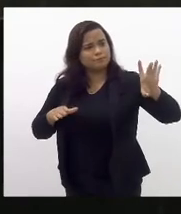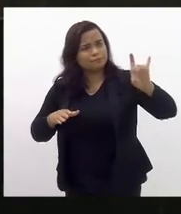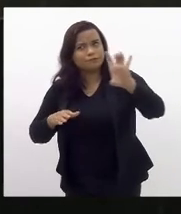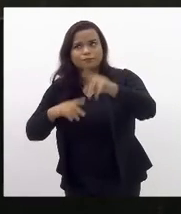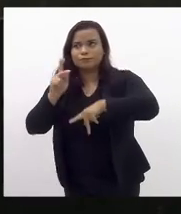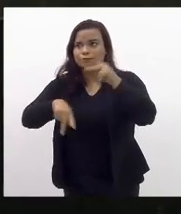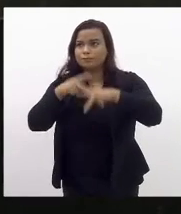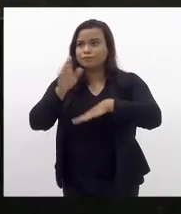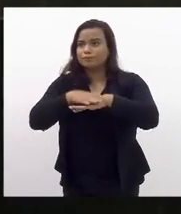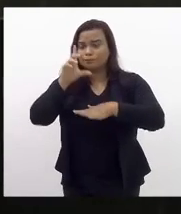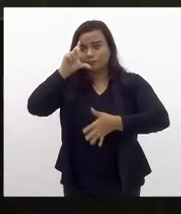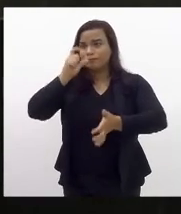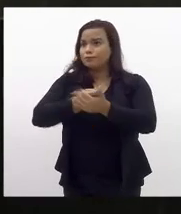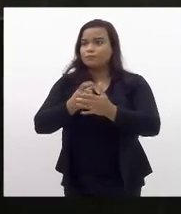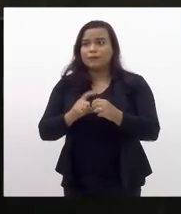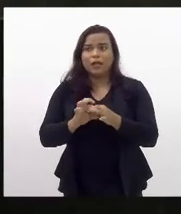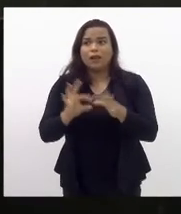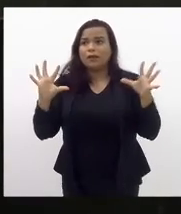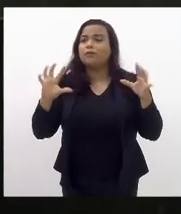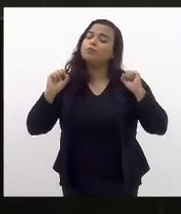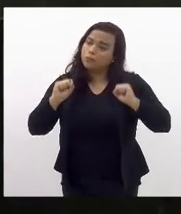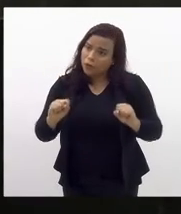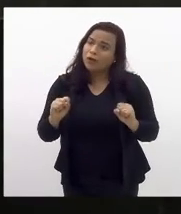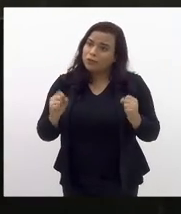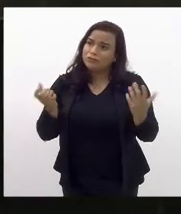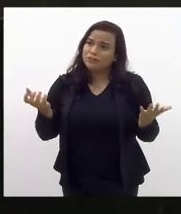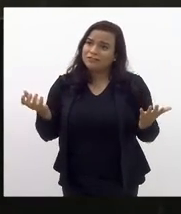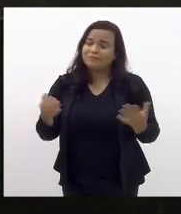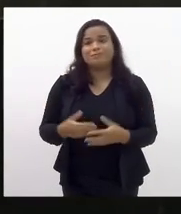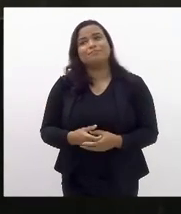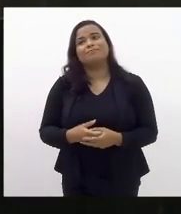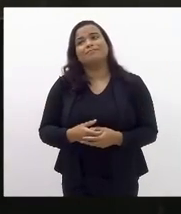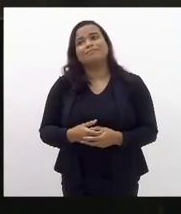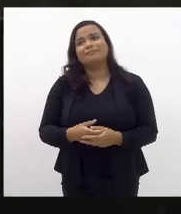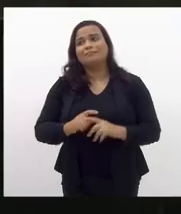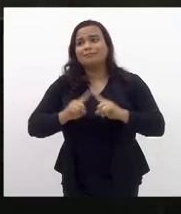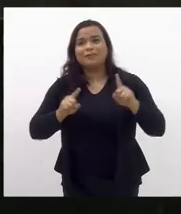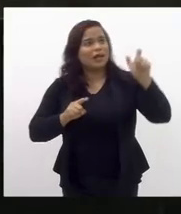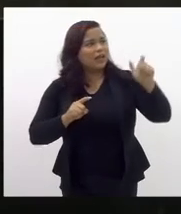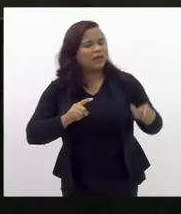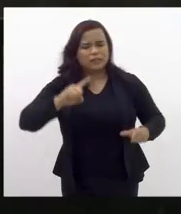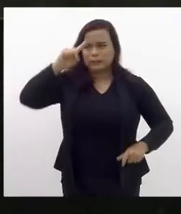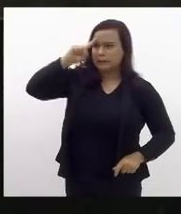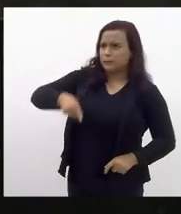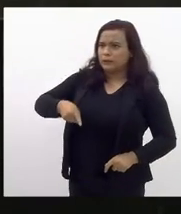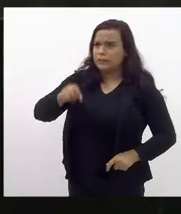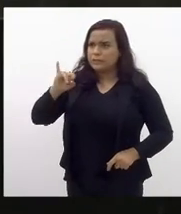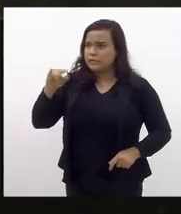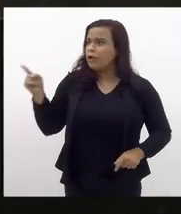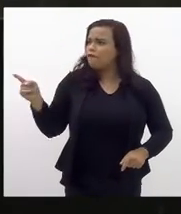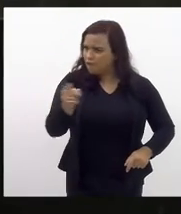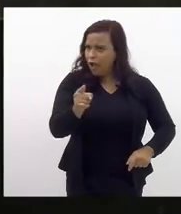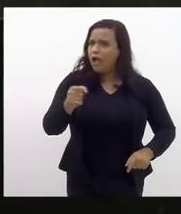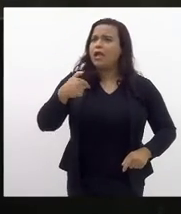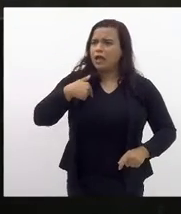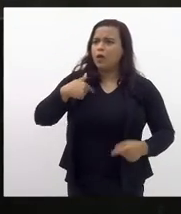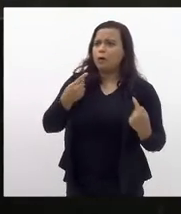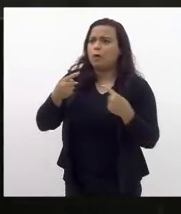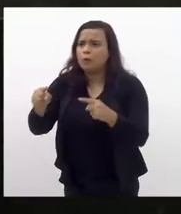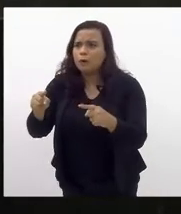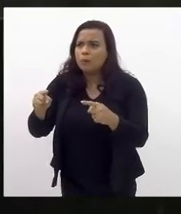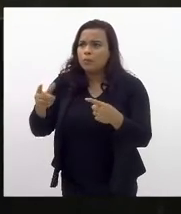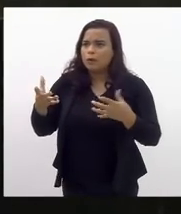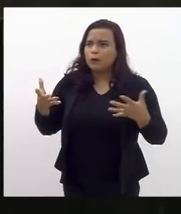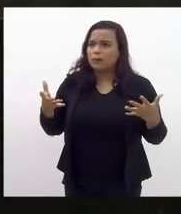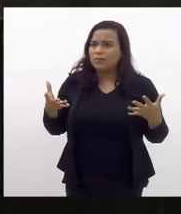Cada país decide o seu rumo. E não é o outro que vai dizer, se for por aqui,